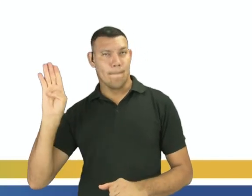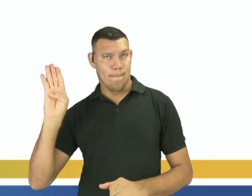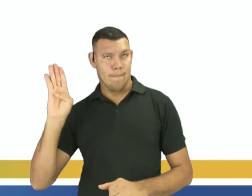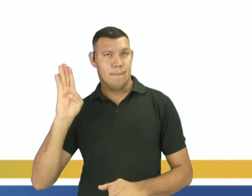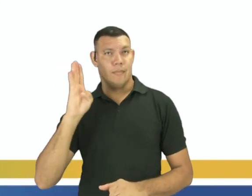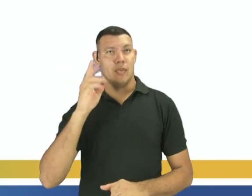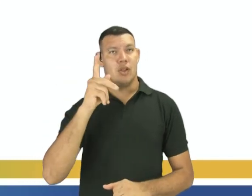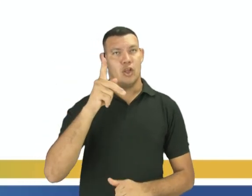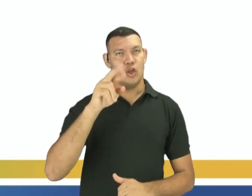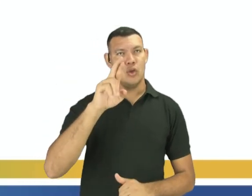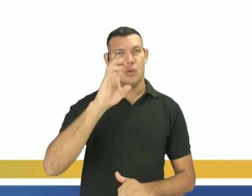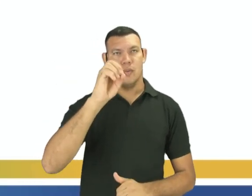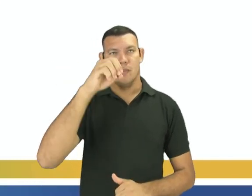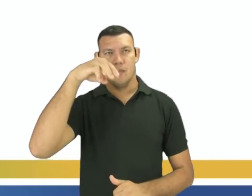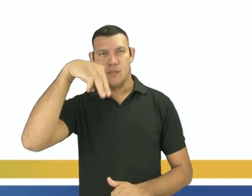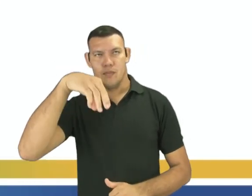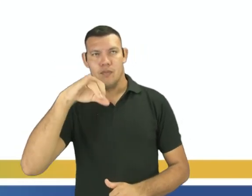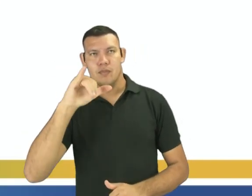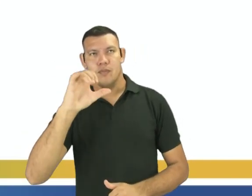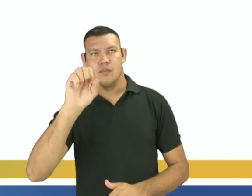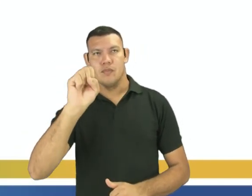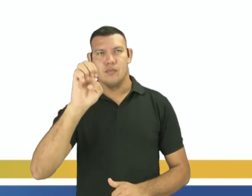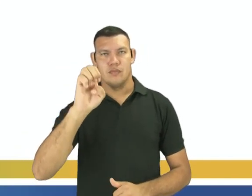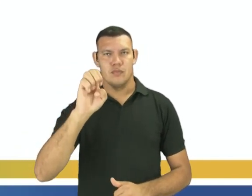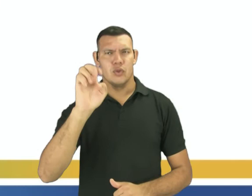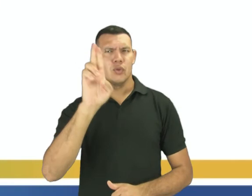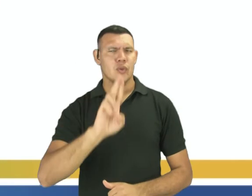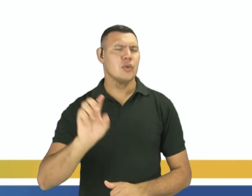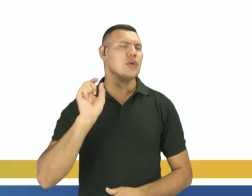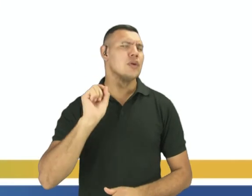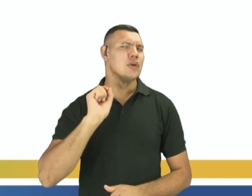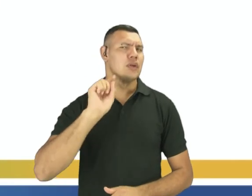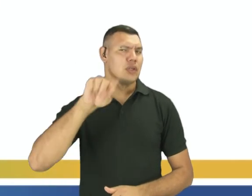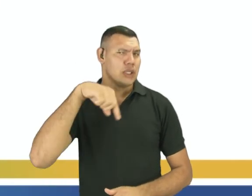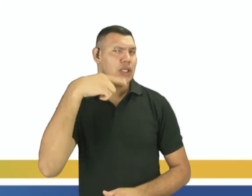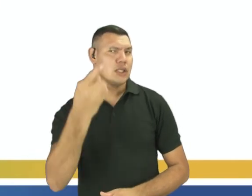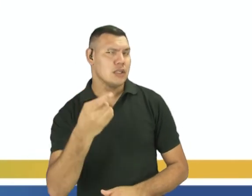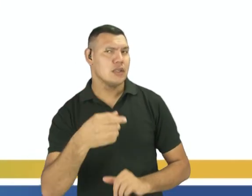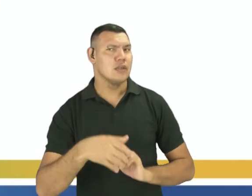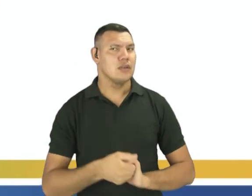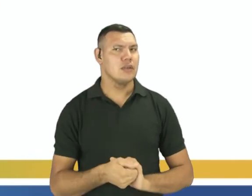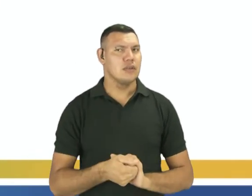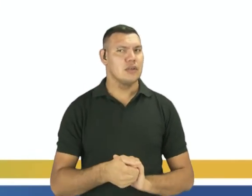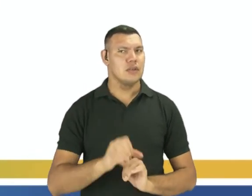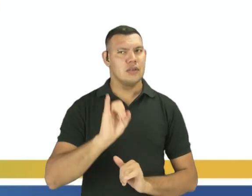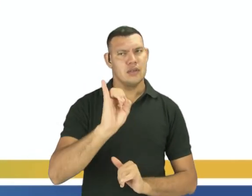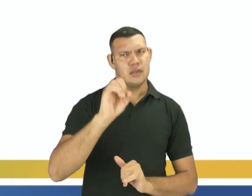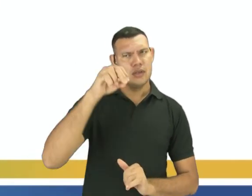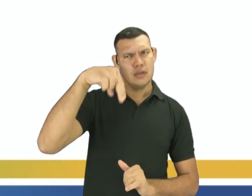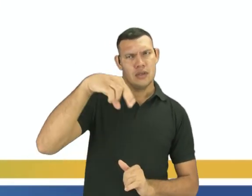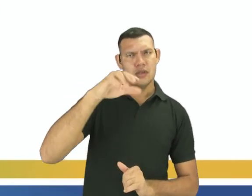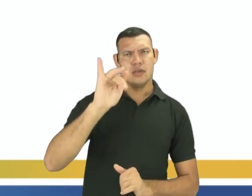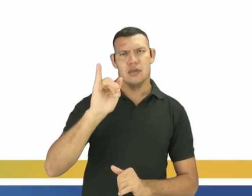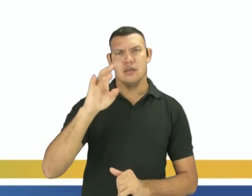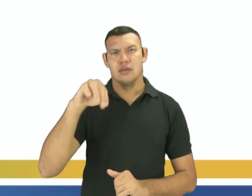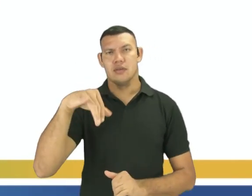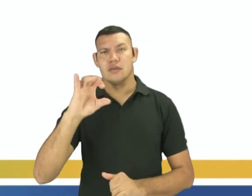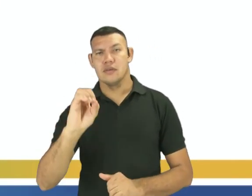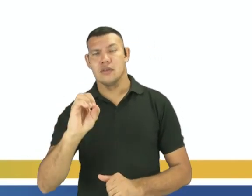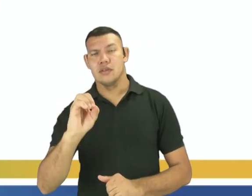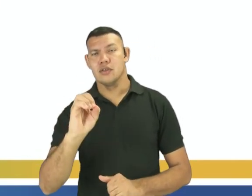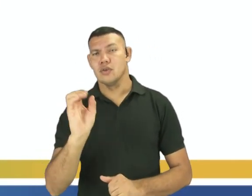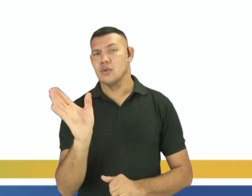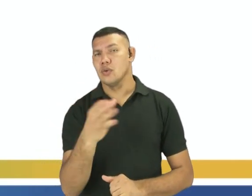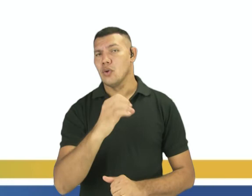Acabamos de ver também. Você lembra o que é que usa depois do verbo promise? É infinitivo ou é gerúndio?